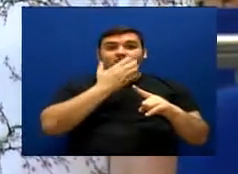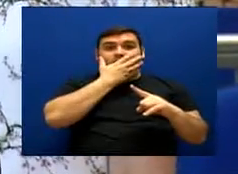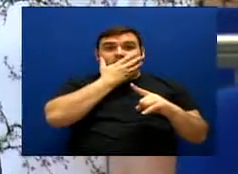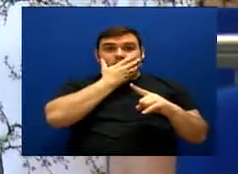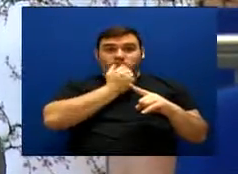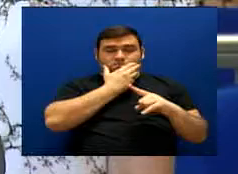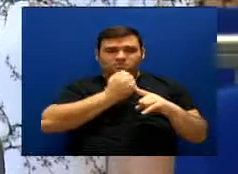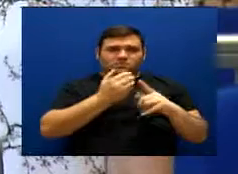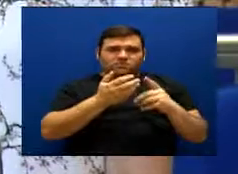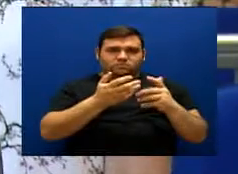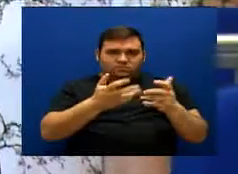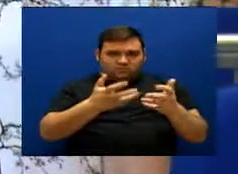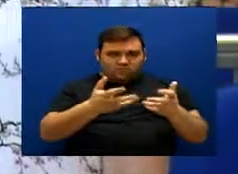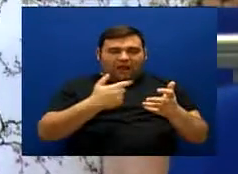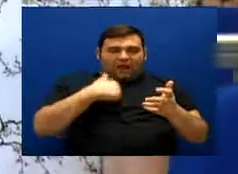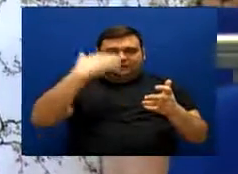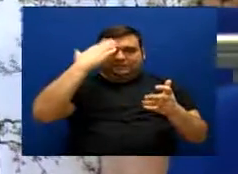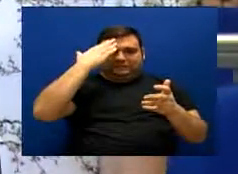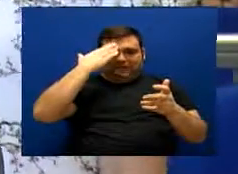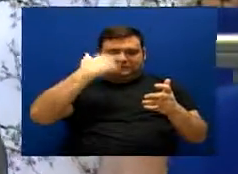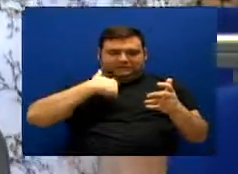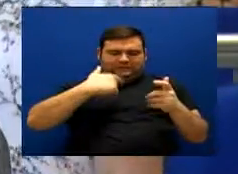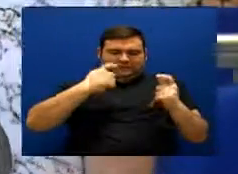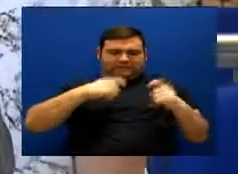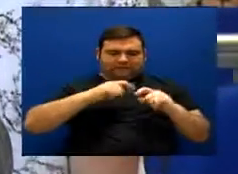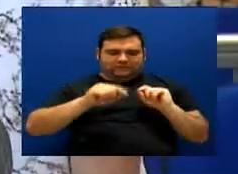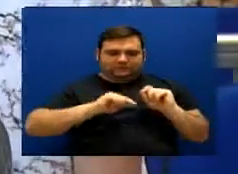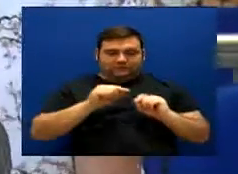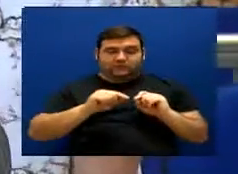quer, quando o homem tem consciência...